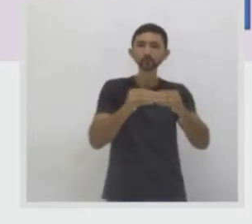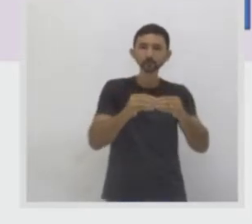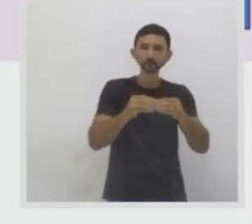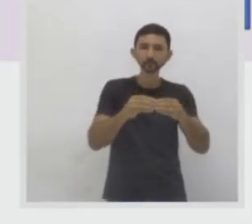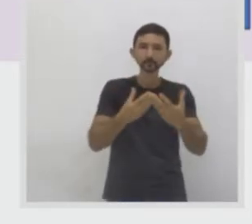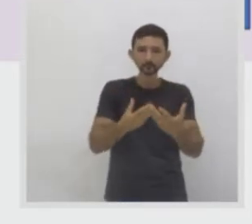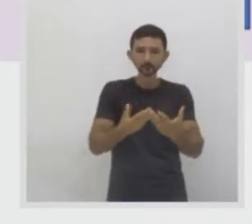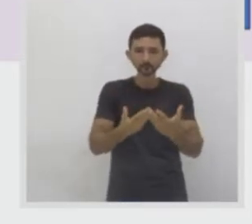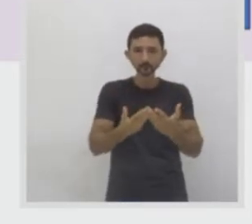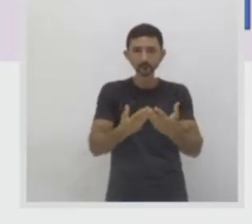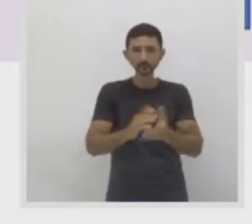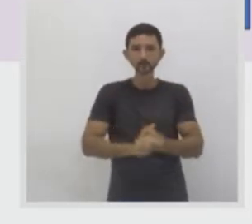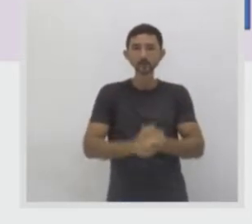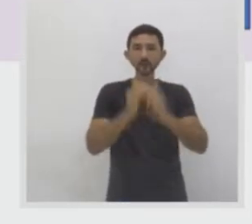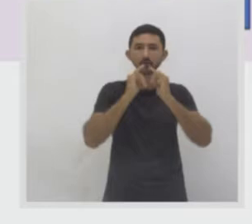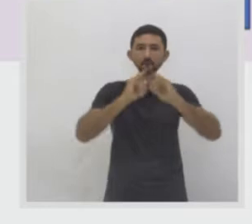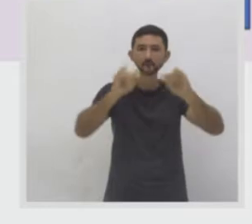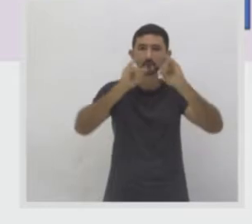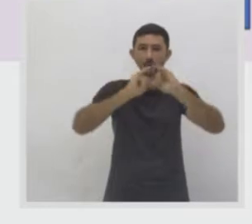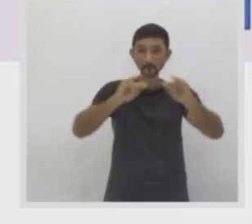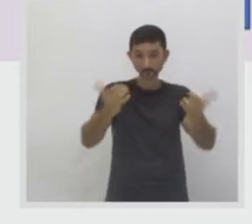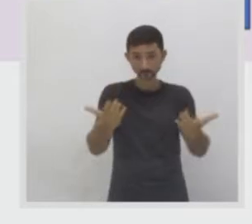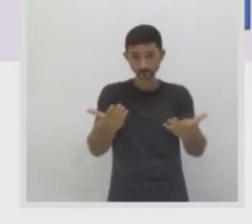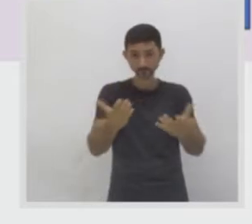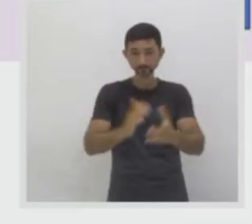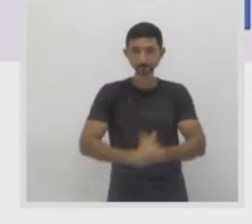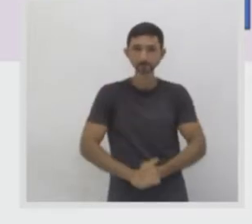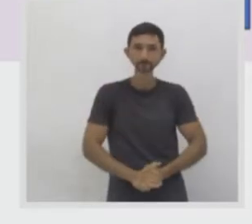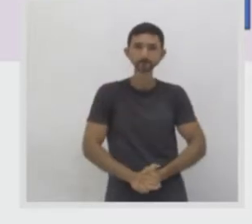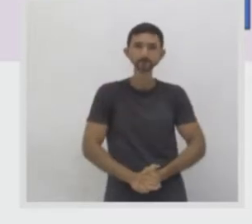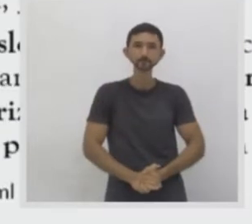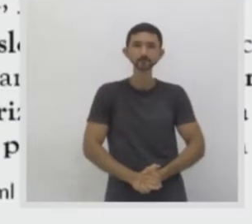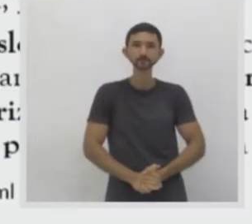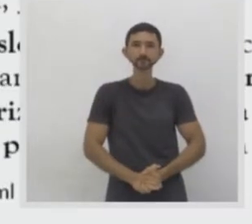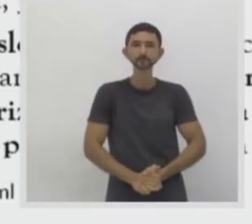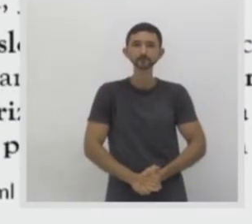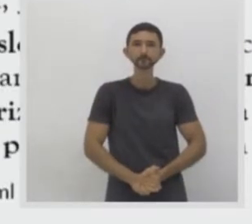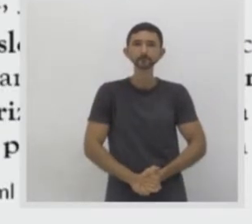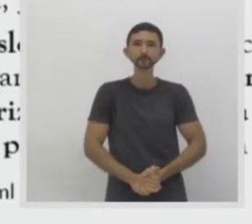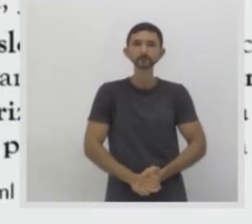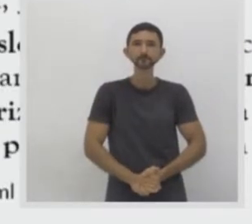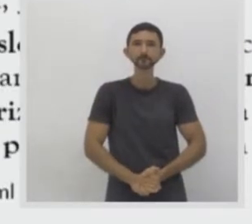ser responsável pela informação que é passada.